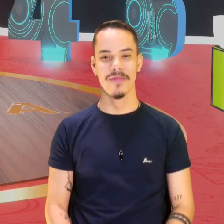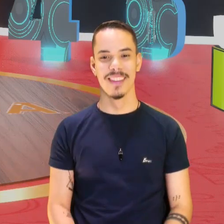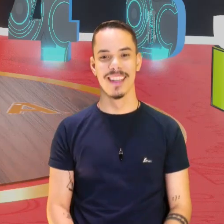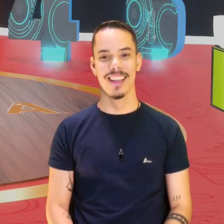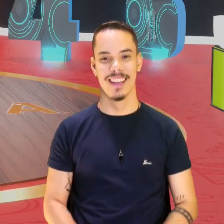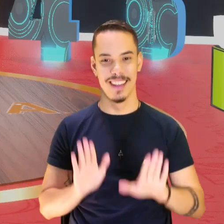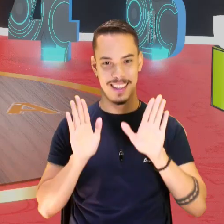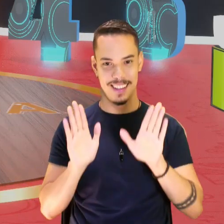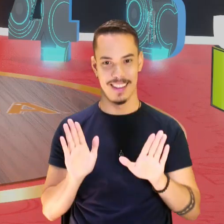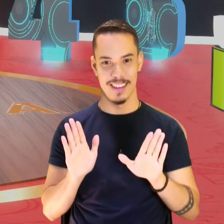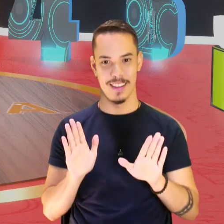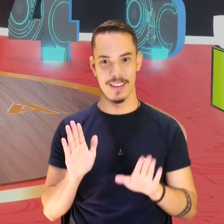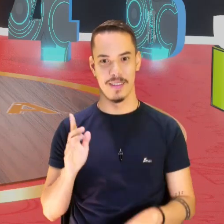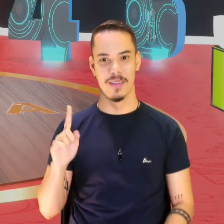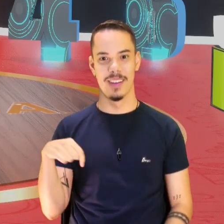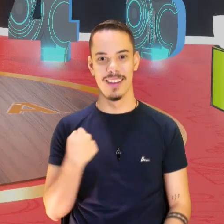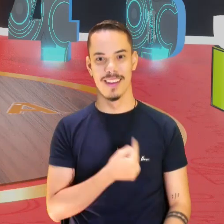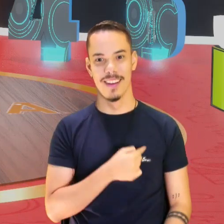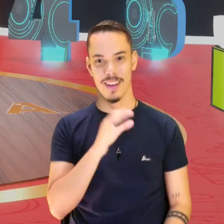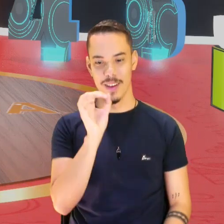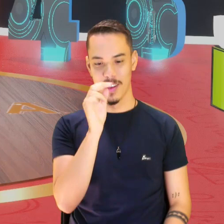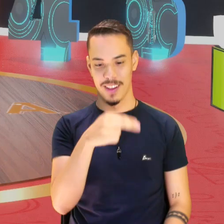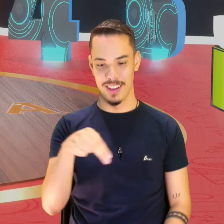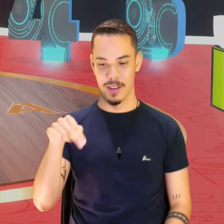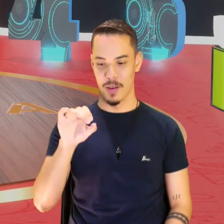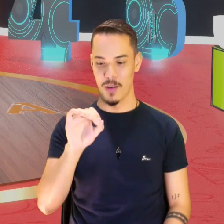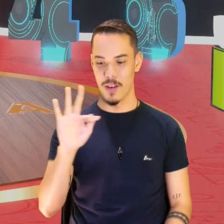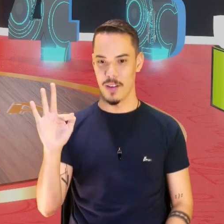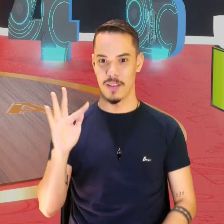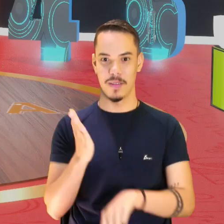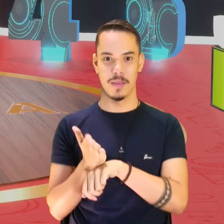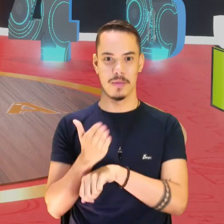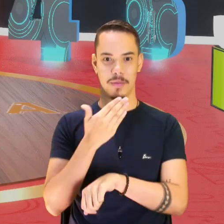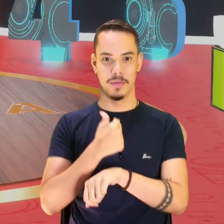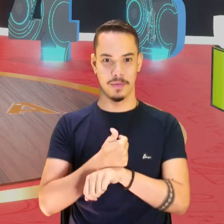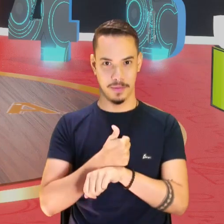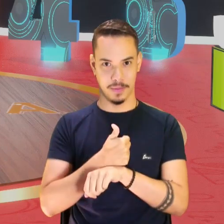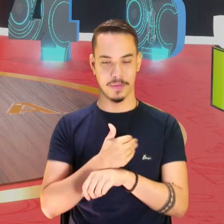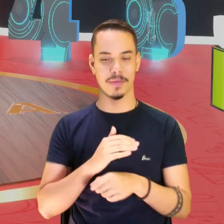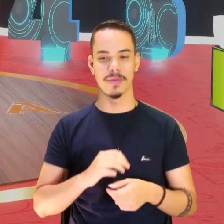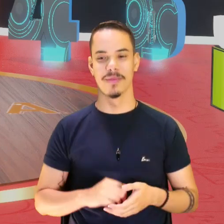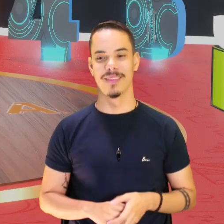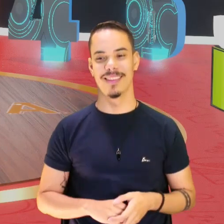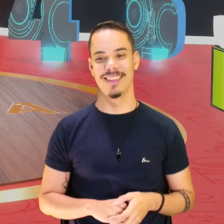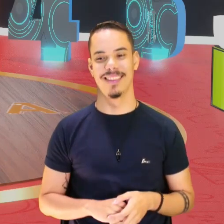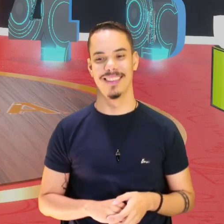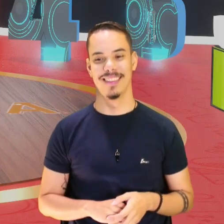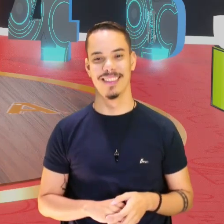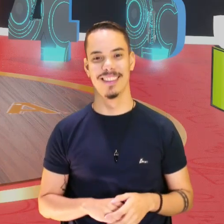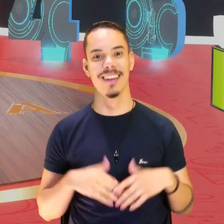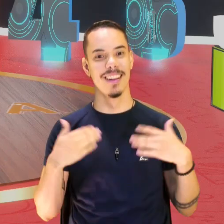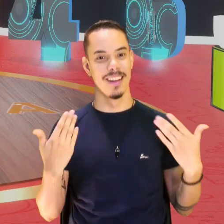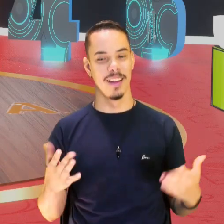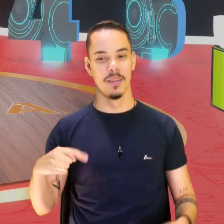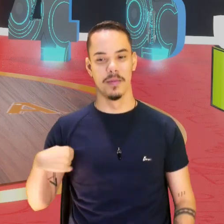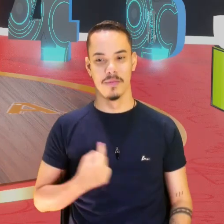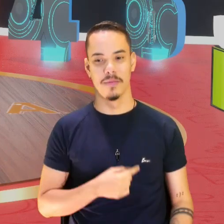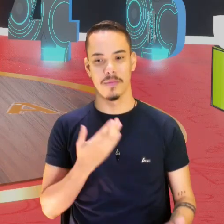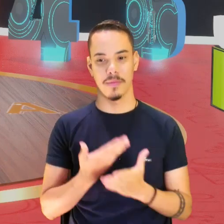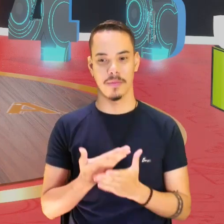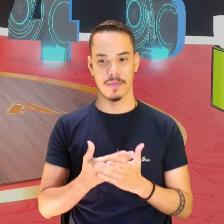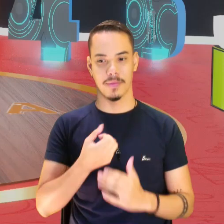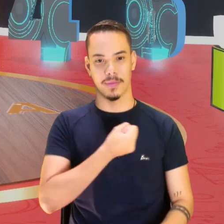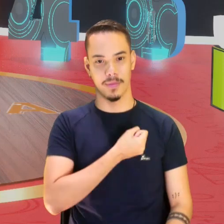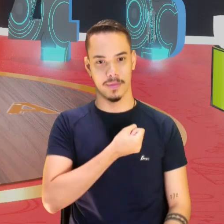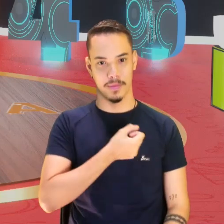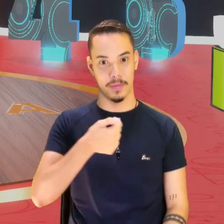no caso vai ser um making on, né? Porque o off é antes. Depois tem que ser o making on. Estamos aqui então na aula 70 e na